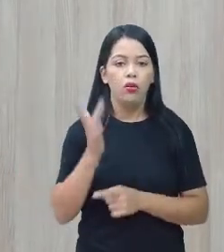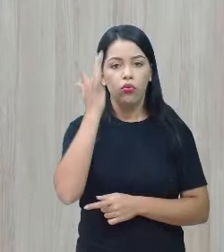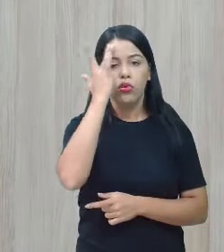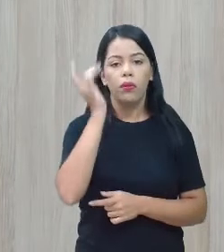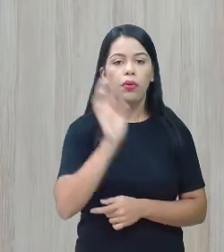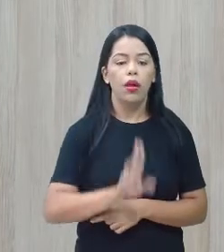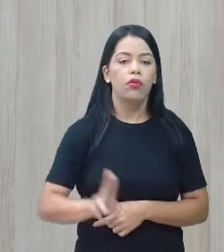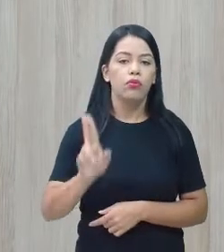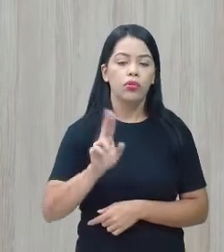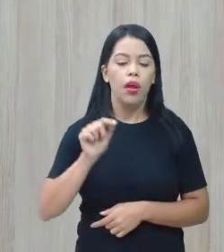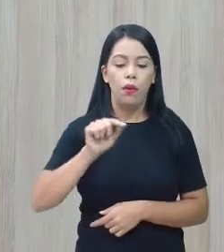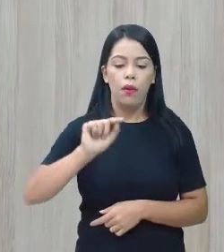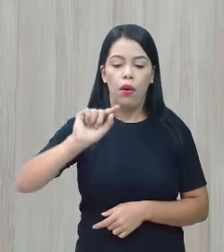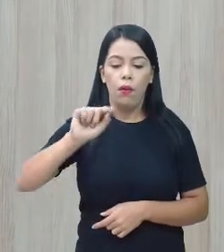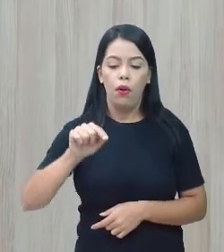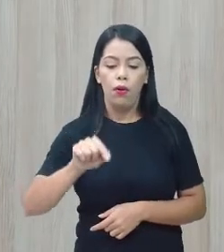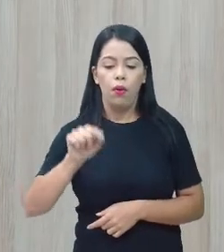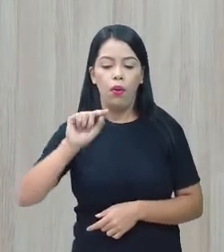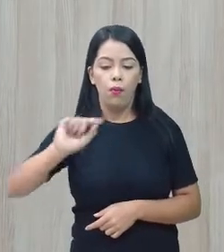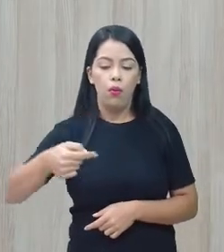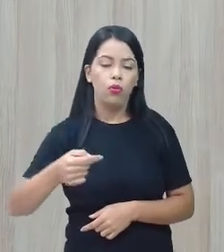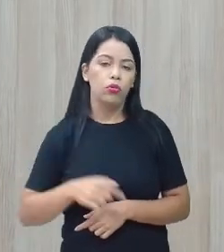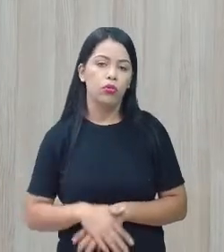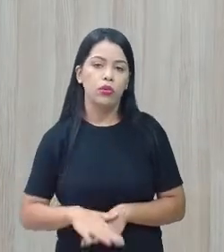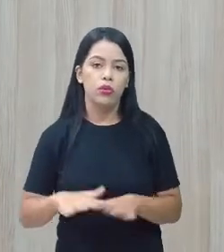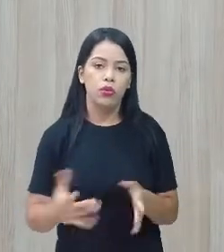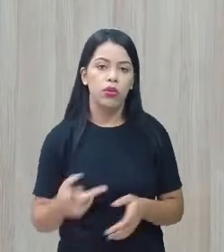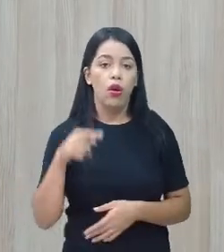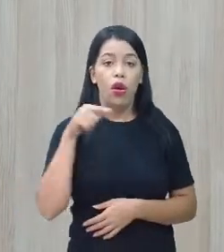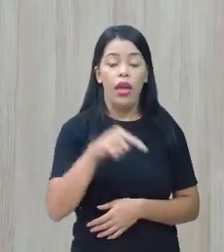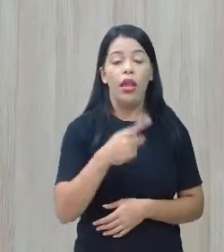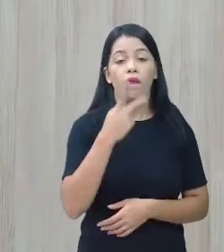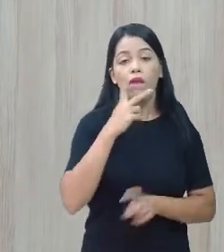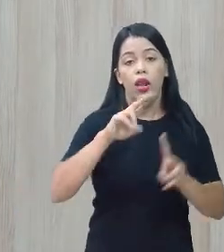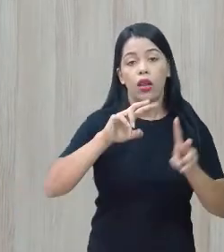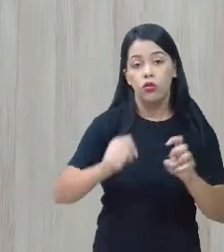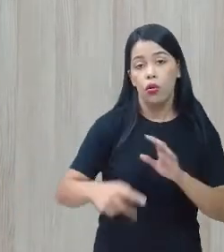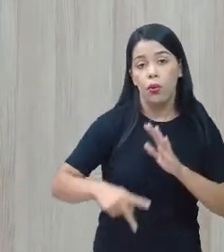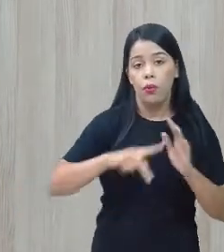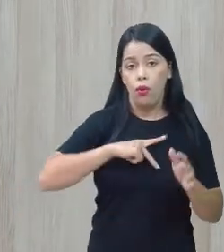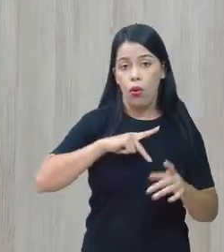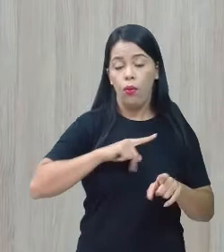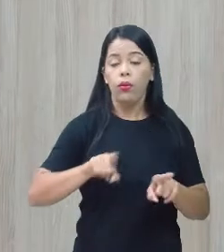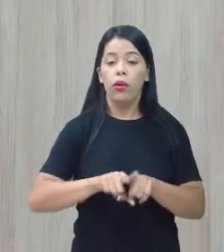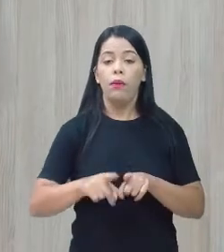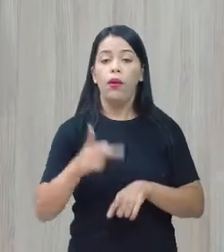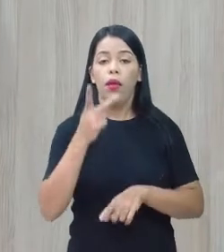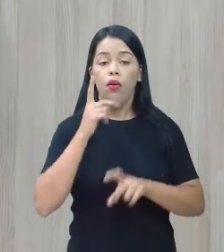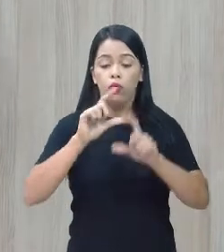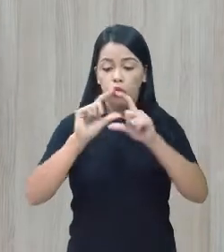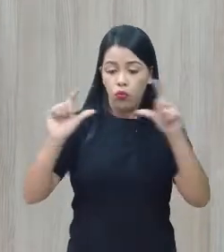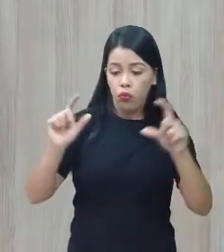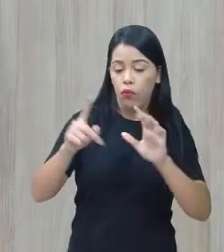aqui ele fala sobre si. O título também, autobiografia, que remete ao gênero que a gente está